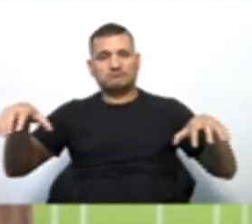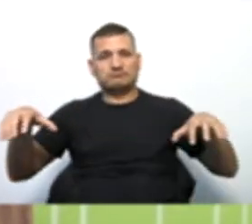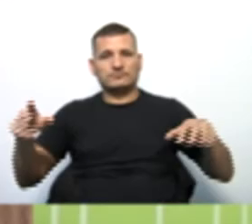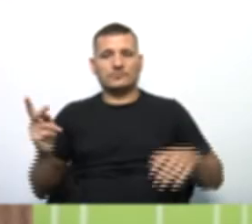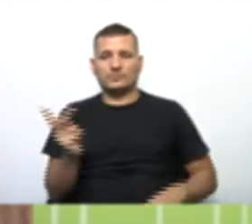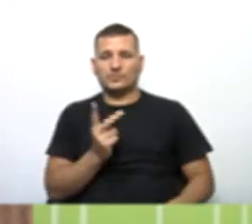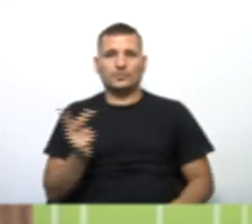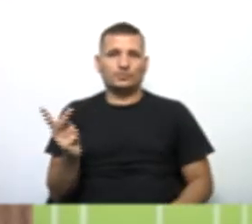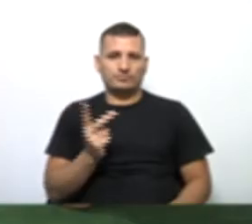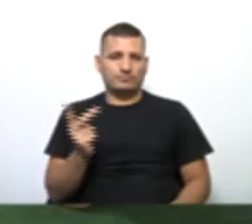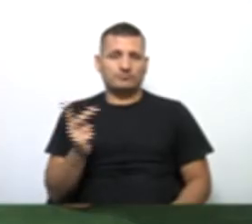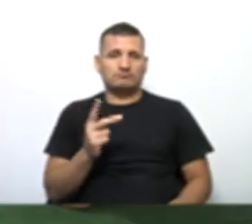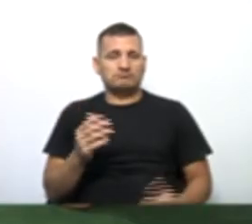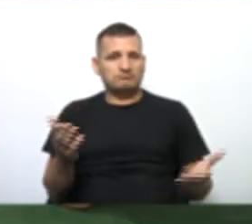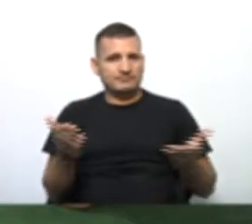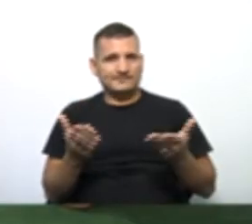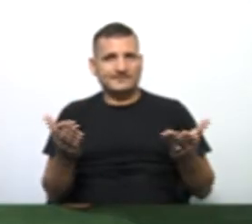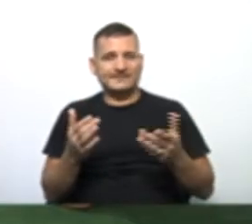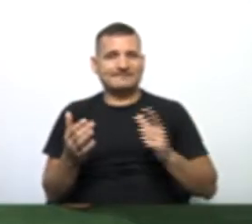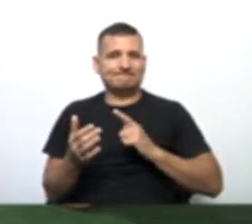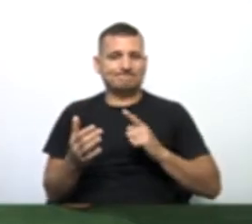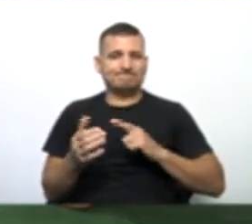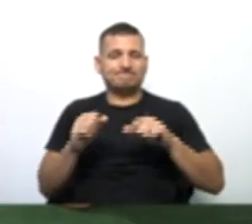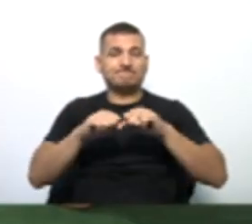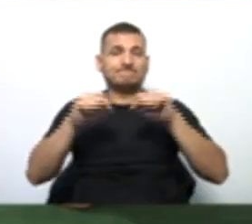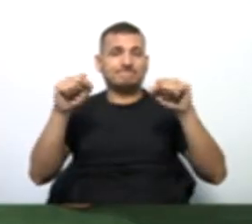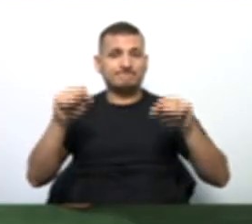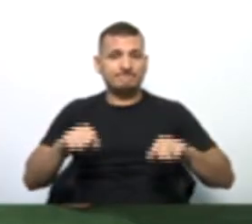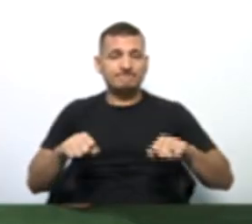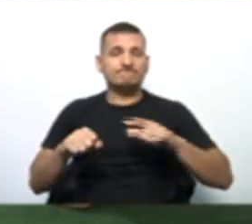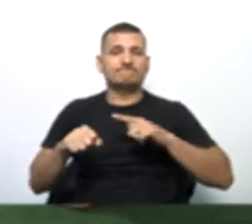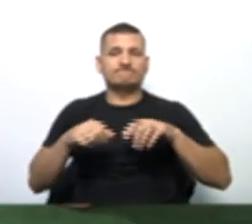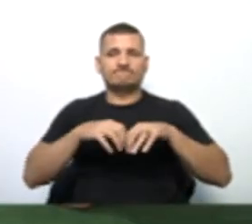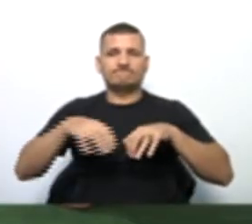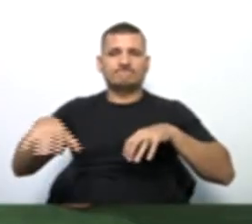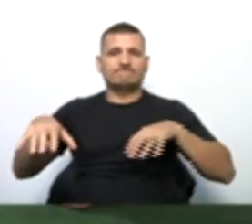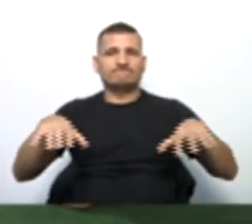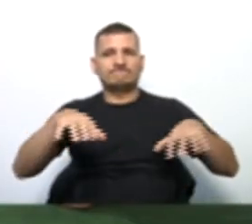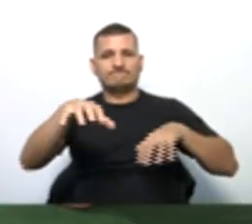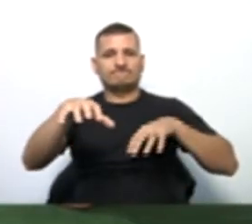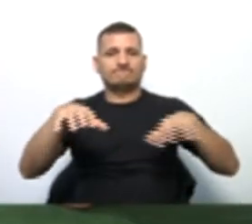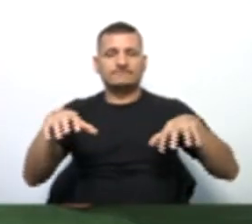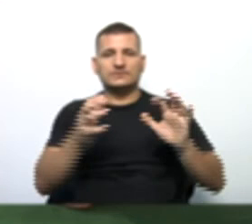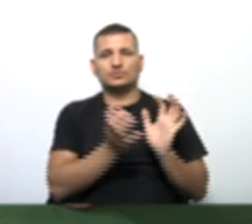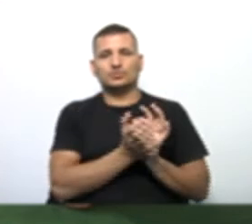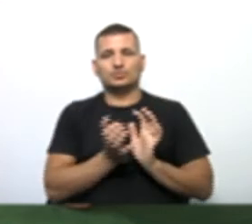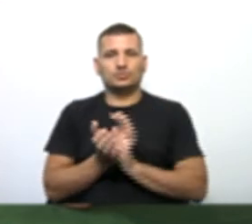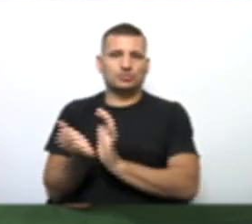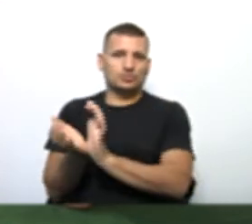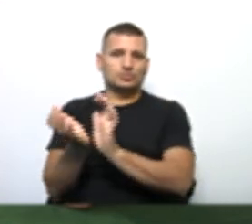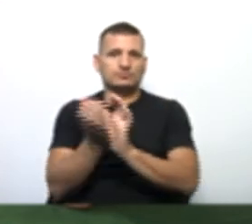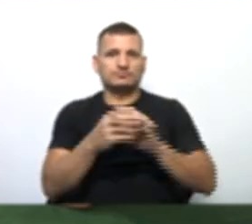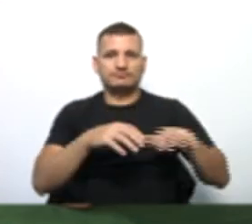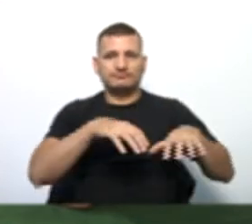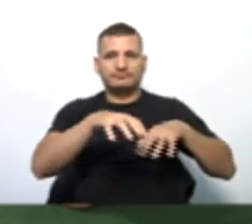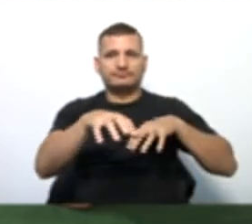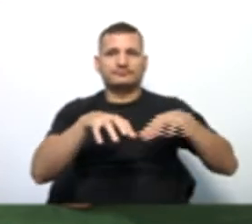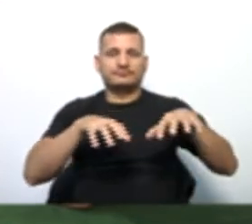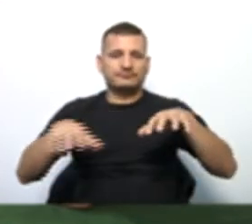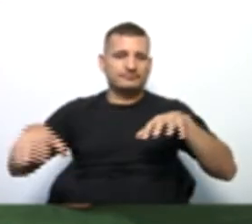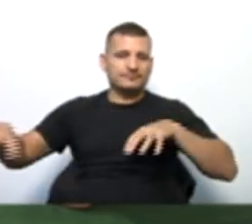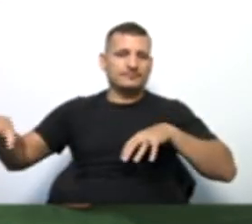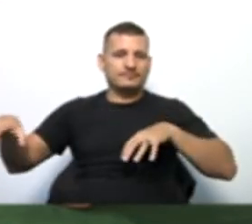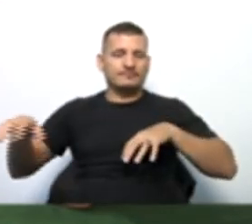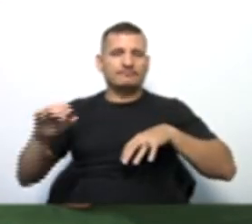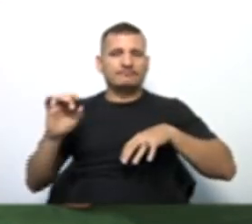muito, né? A gente tem hoje uma grande parte do software sendo distribuído assim. Isso, cada equipe em um canto, né? Sendo construído, na verdade. E cada um